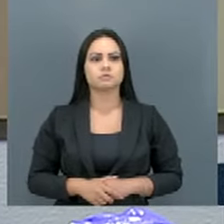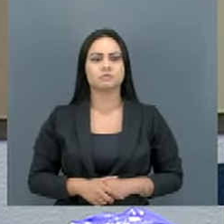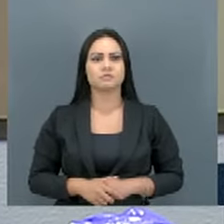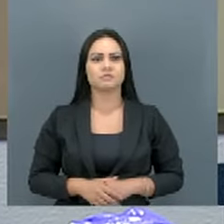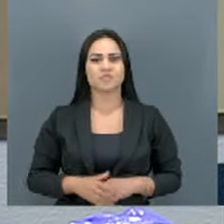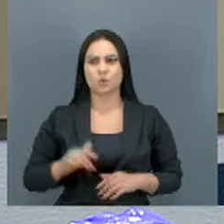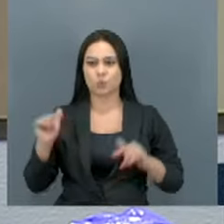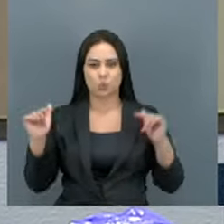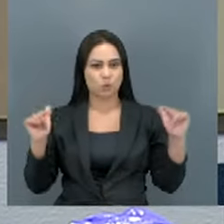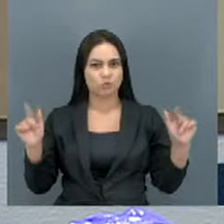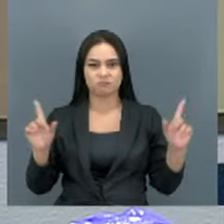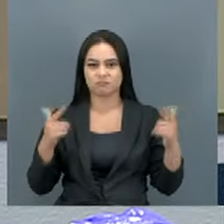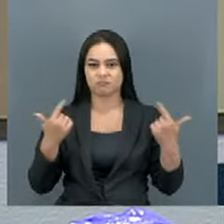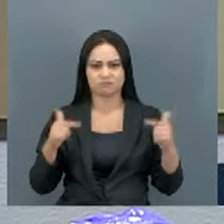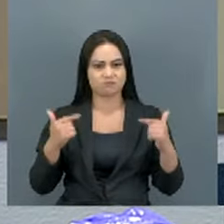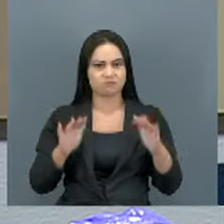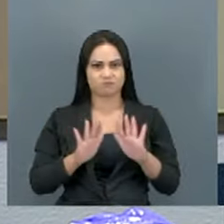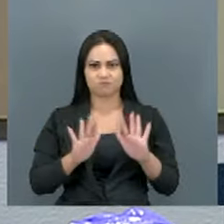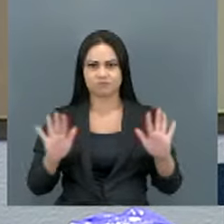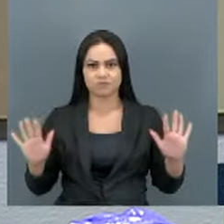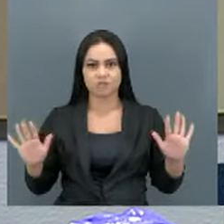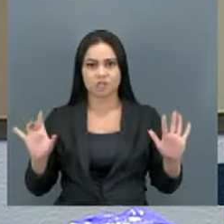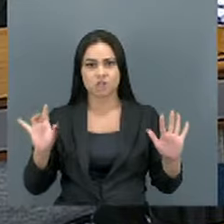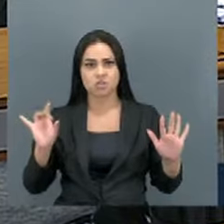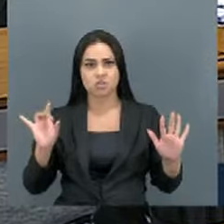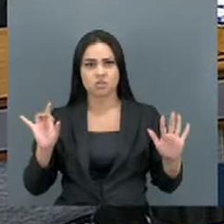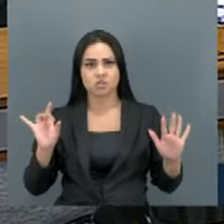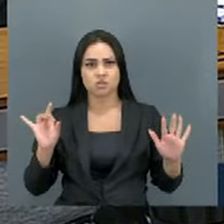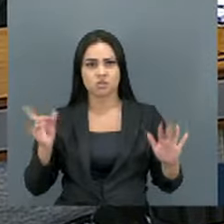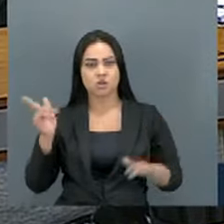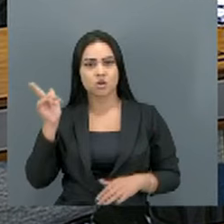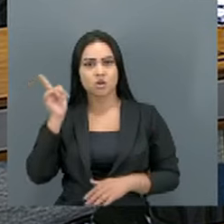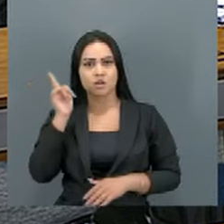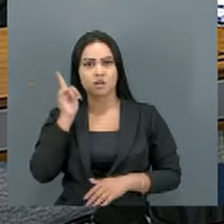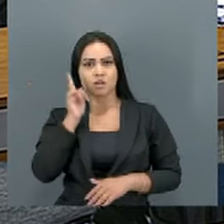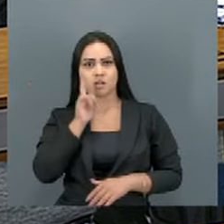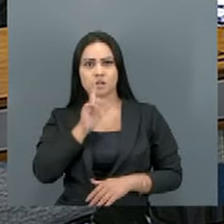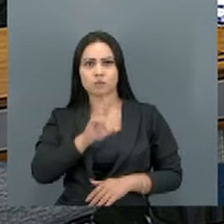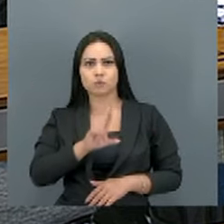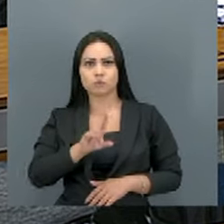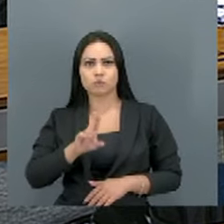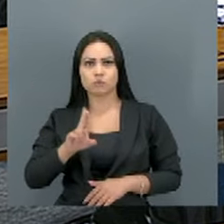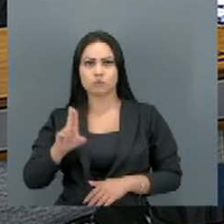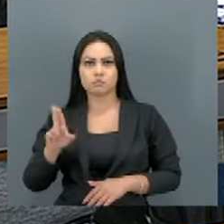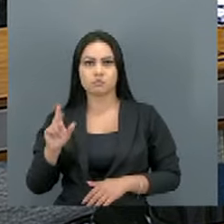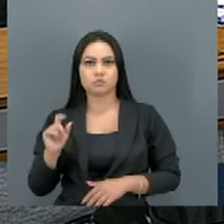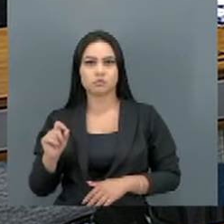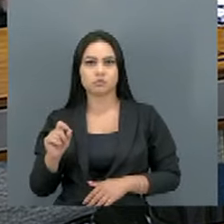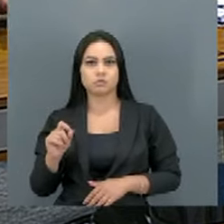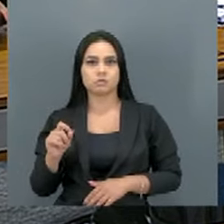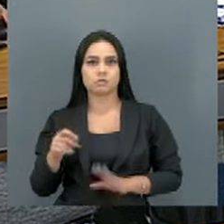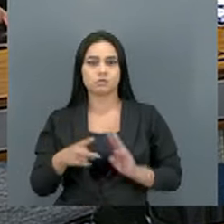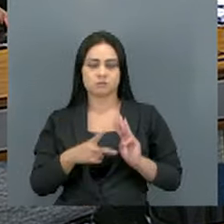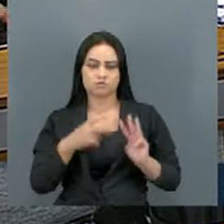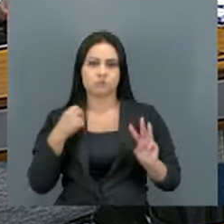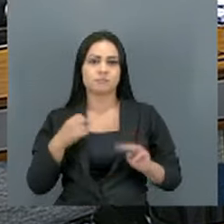Agora os outros não. Outros só para ganhar o nome das